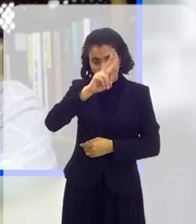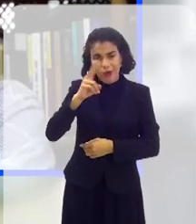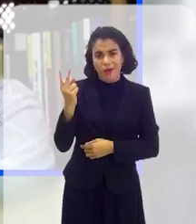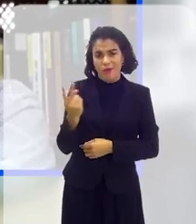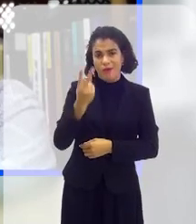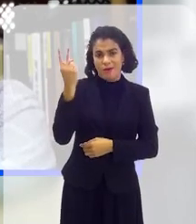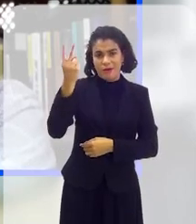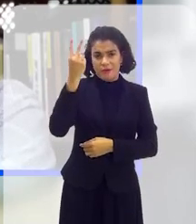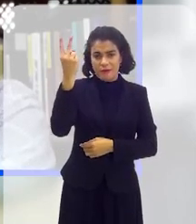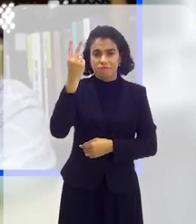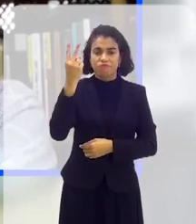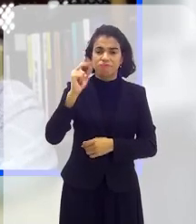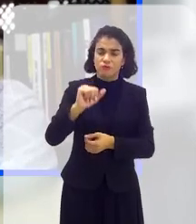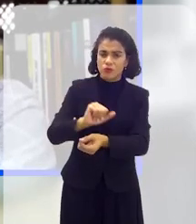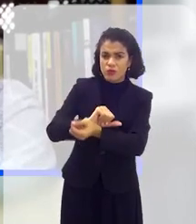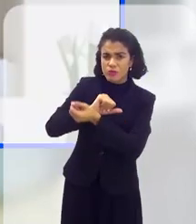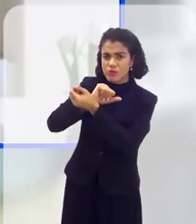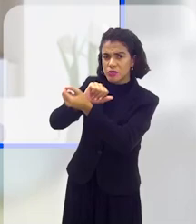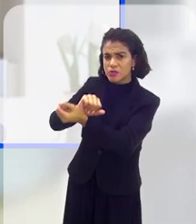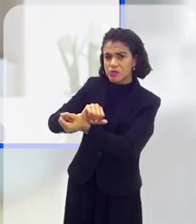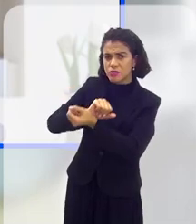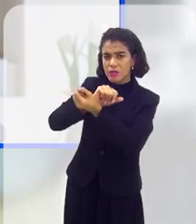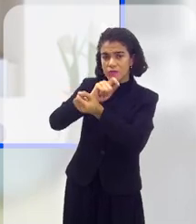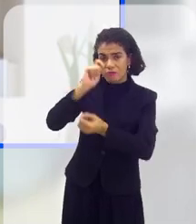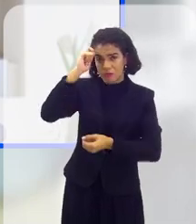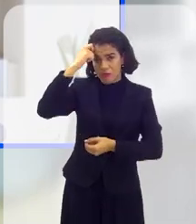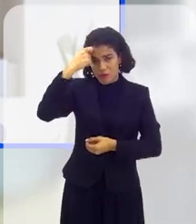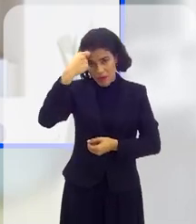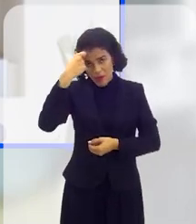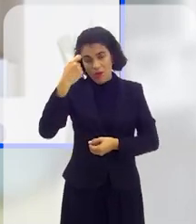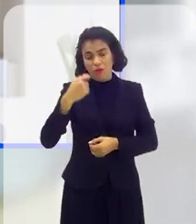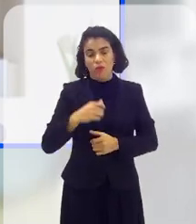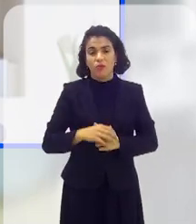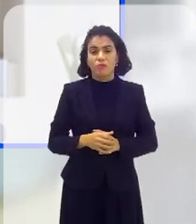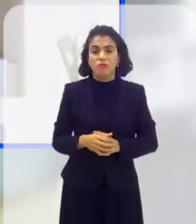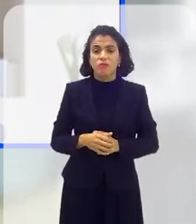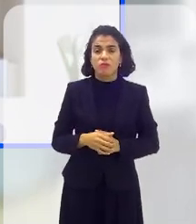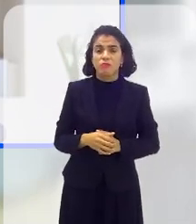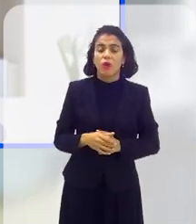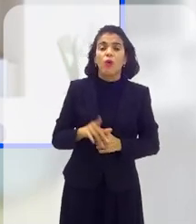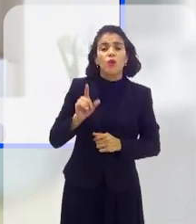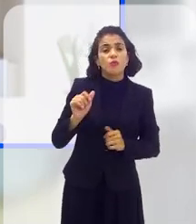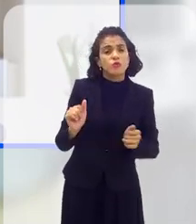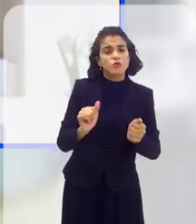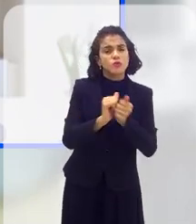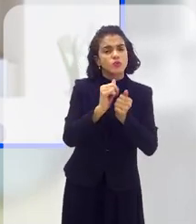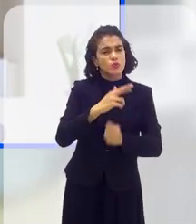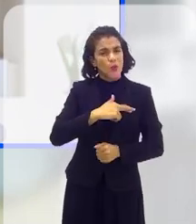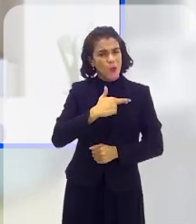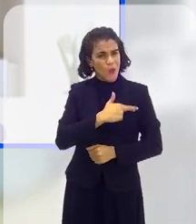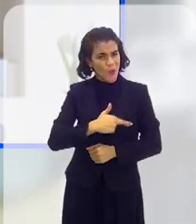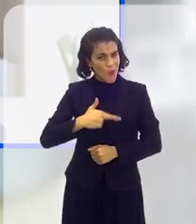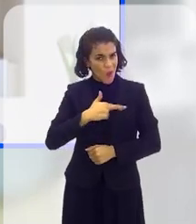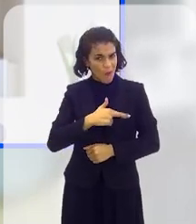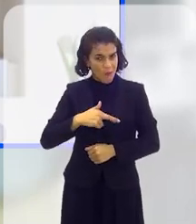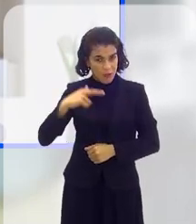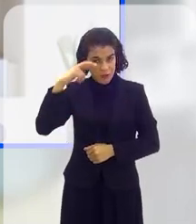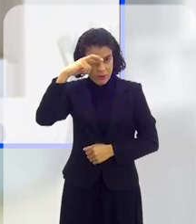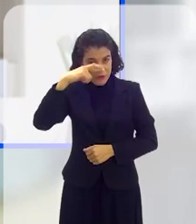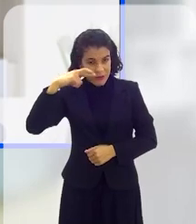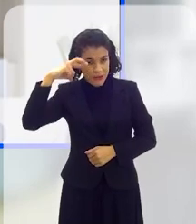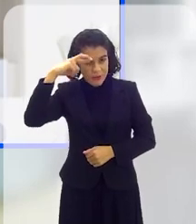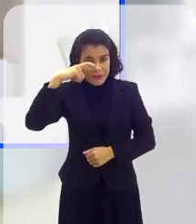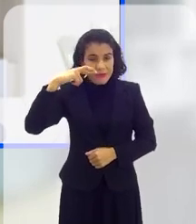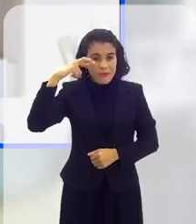essa história, né, e a valorização aí dos escravos, enfim, dos negros da época, com esse romance policial,